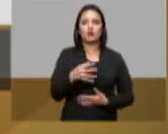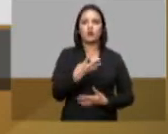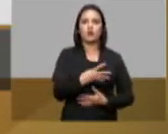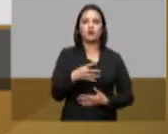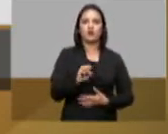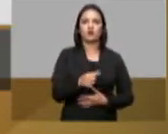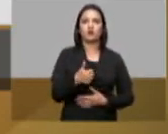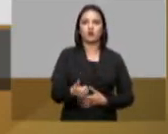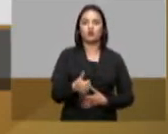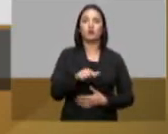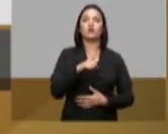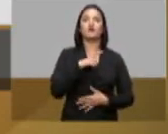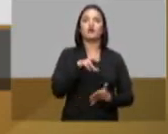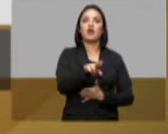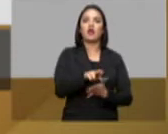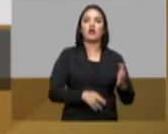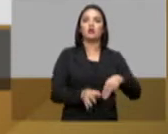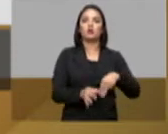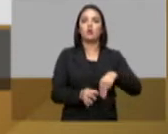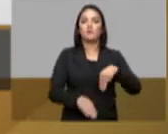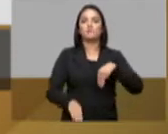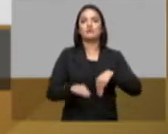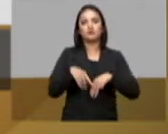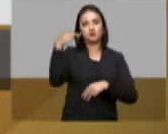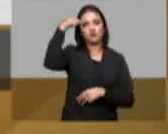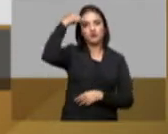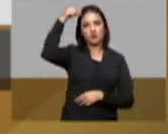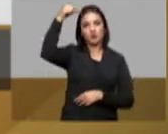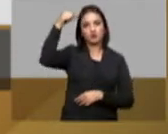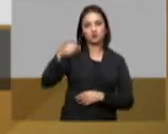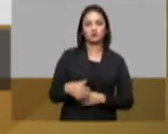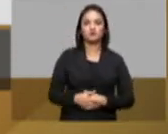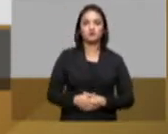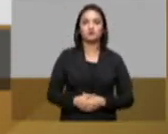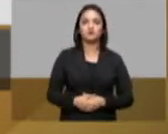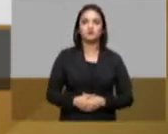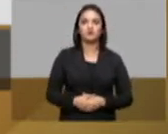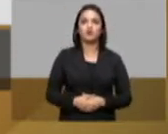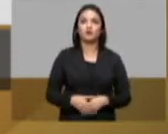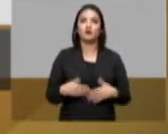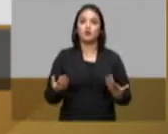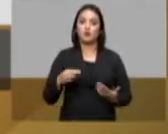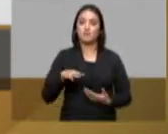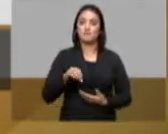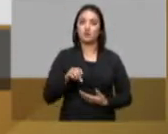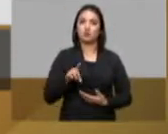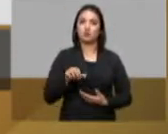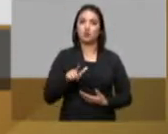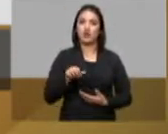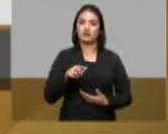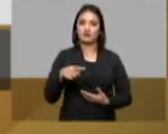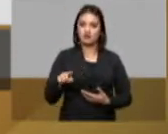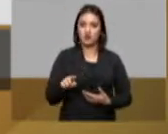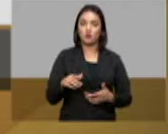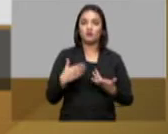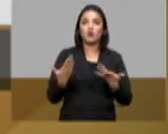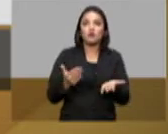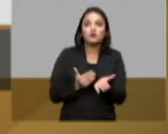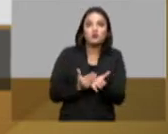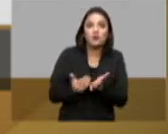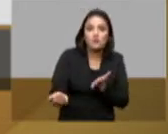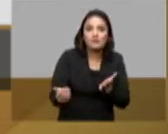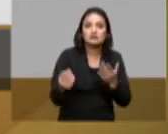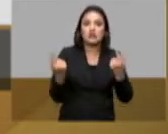pelo excelentíssimo senhor ministro Roberto Barroso. A modulação de efeitos temporais da decisão que declara a